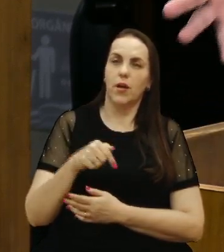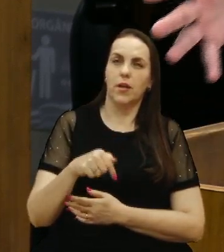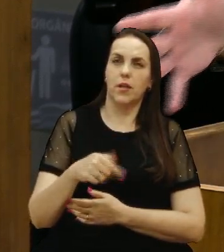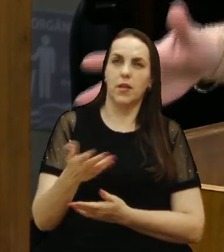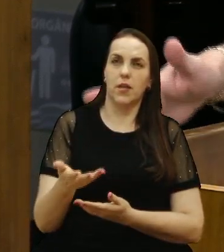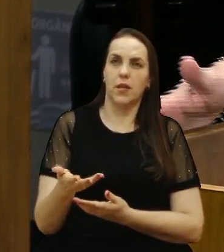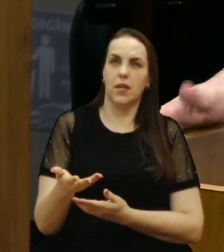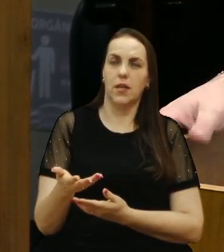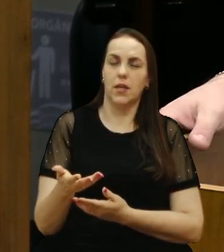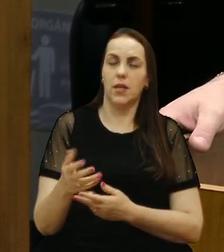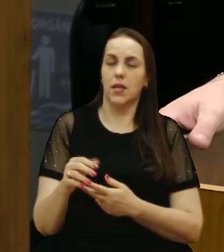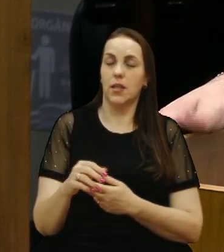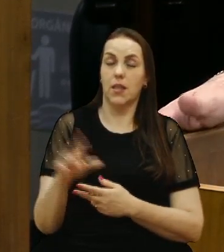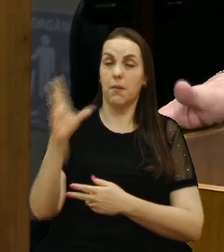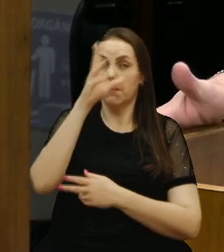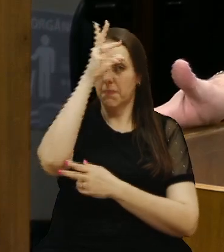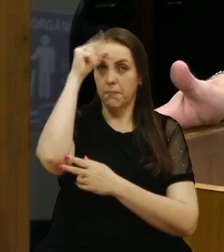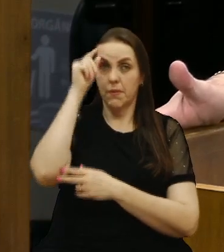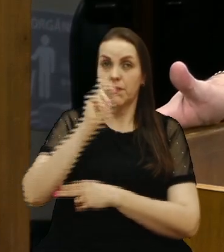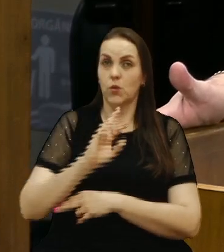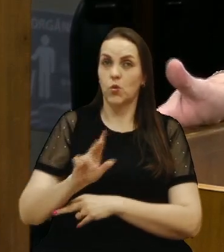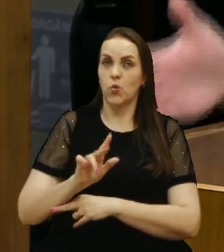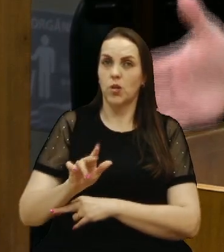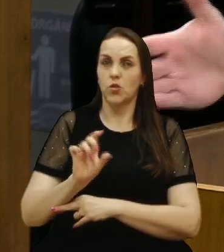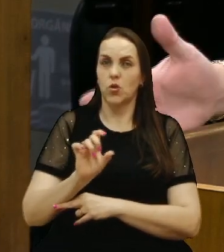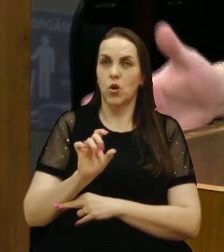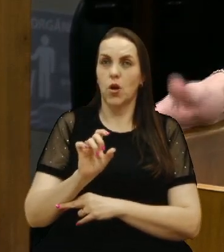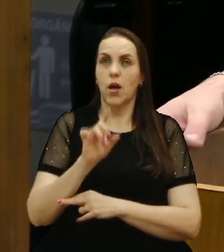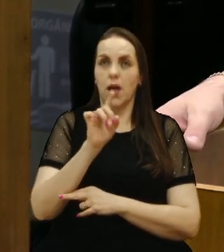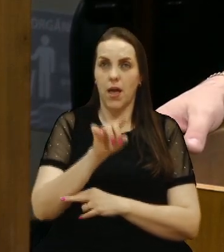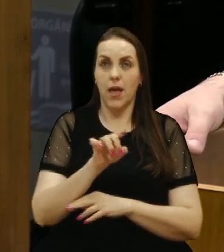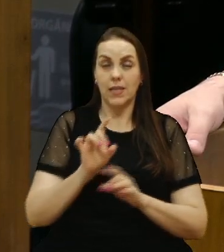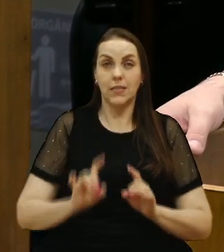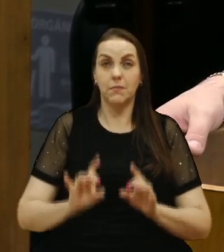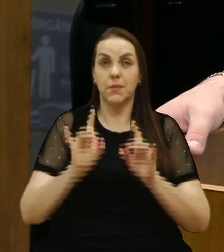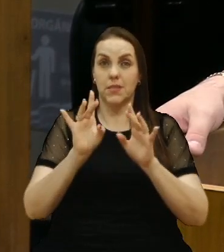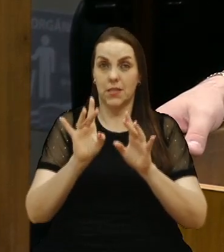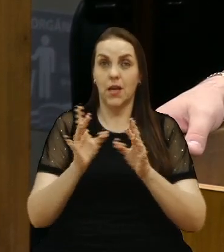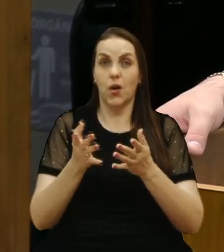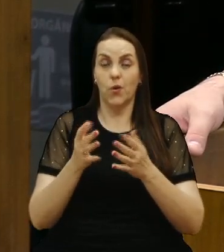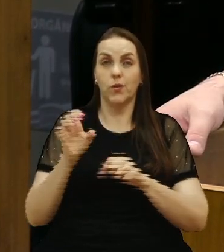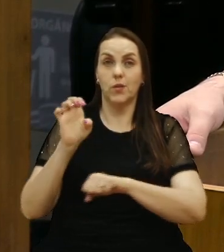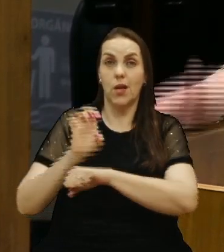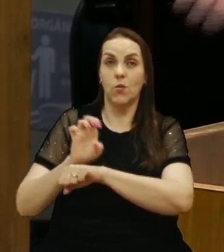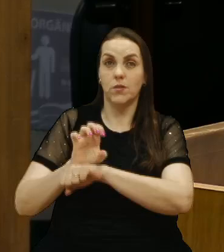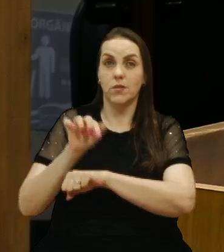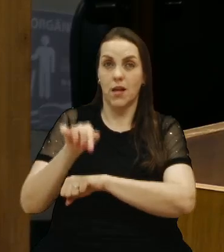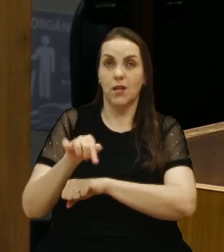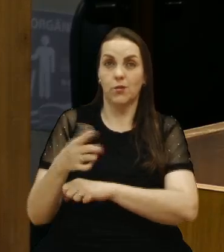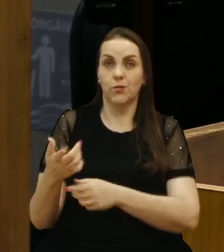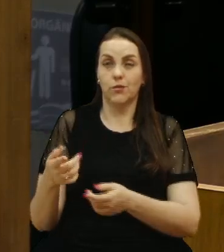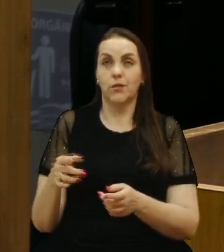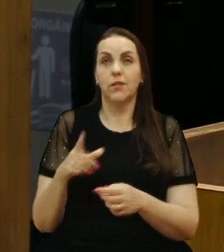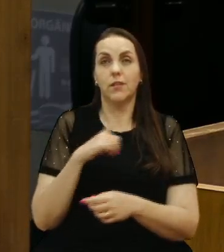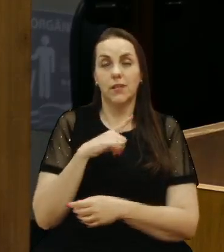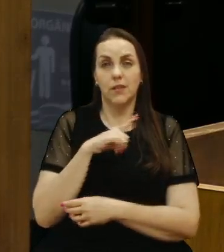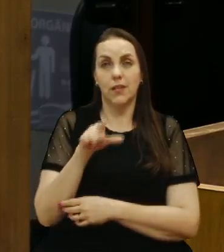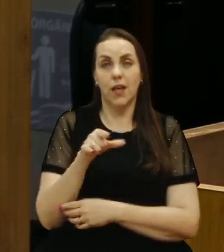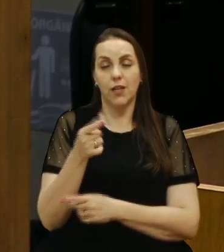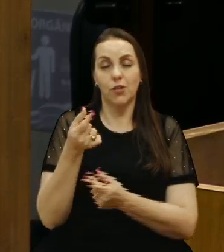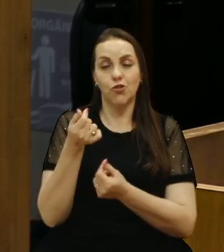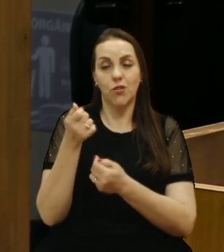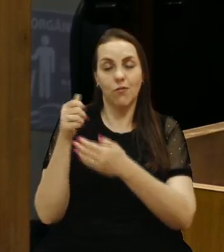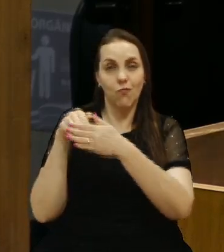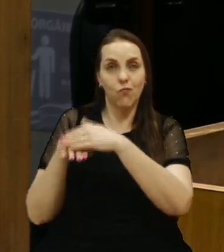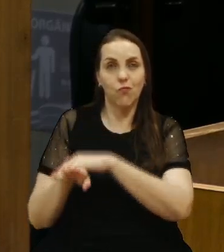poder executivo municipal, mas sim do poder executivo, em especial do poder executivo estadual, que tem um fundo